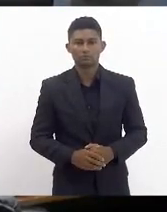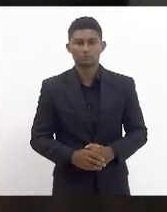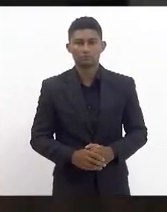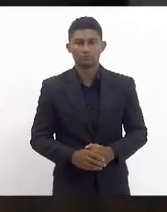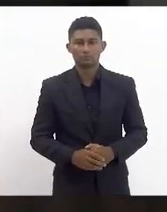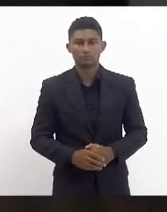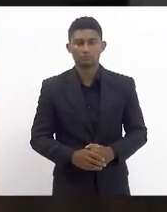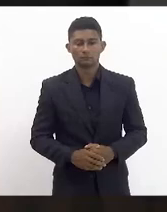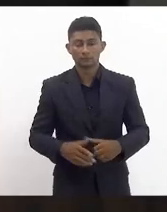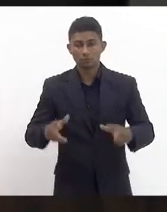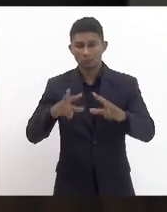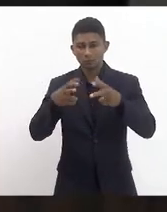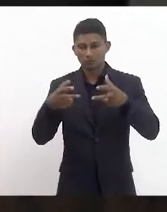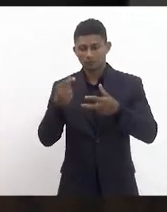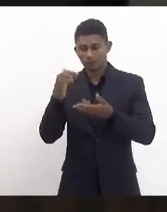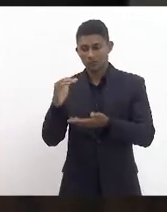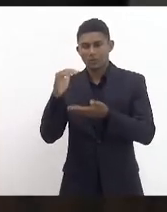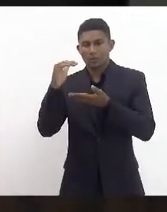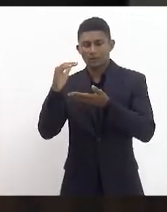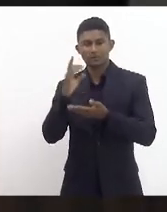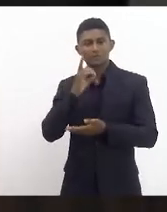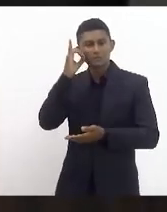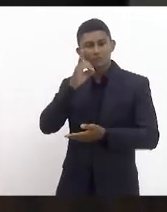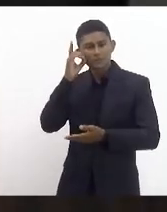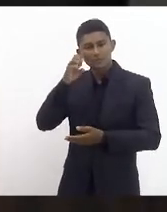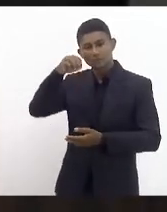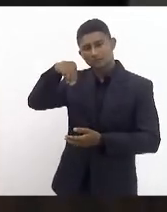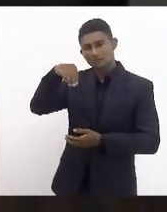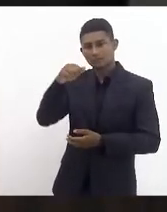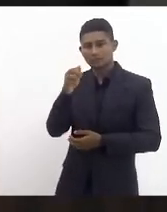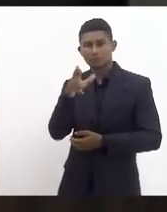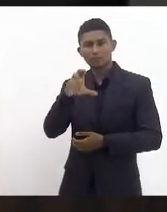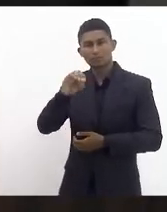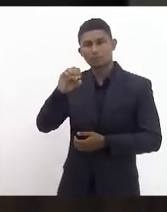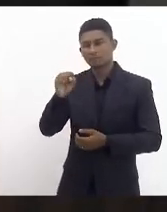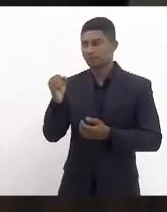Pela Comissão de Orçamento, deputado Marcos Miller.